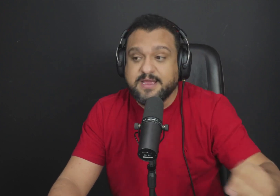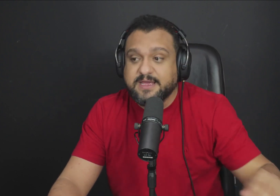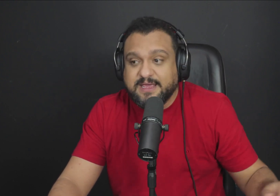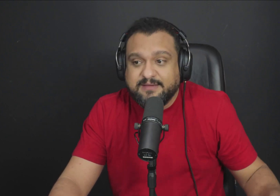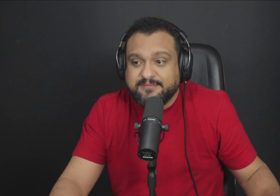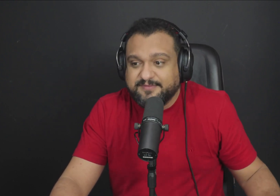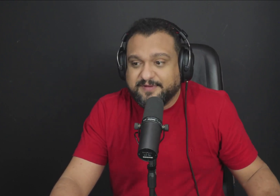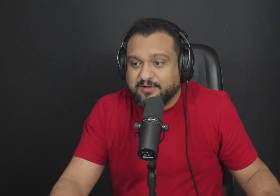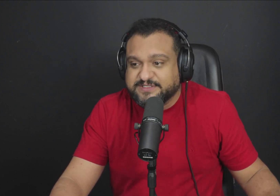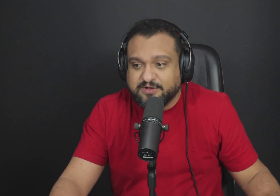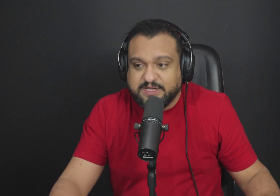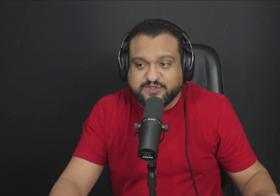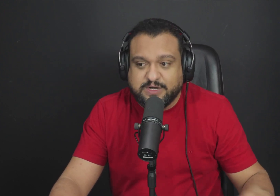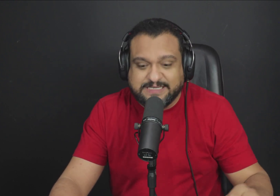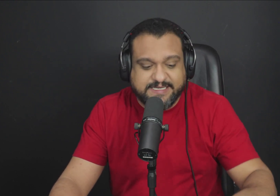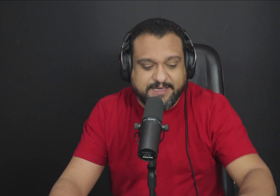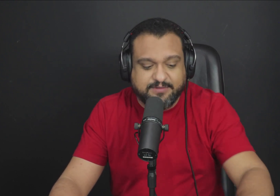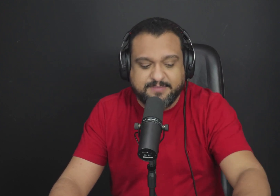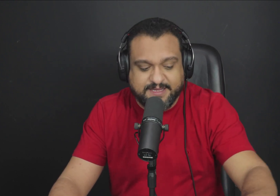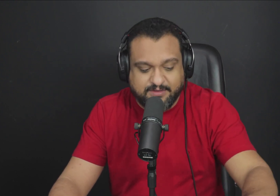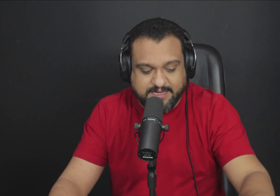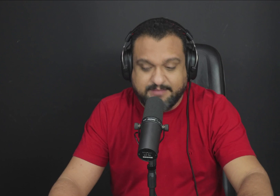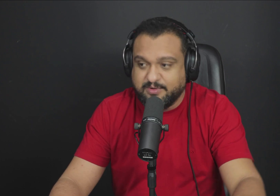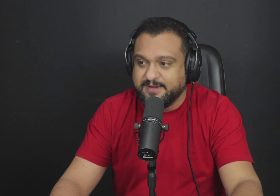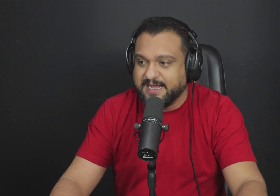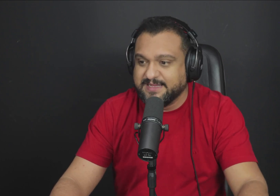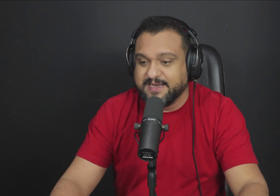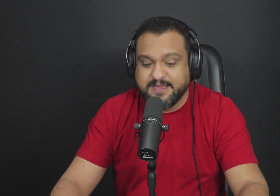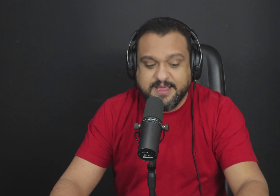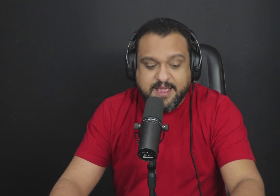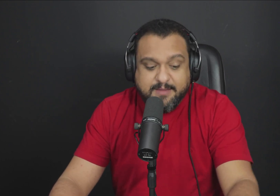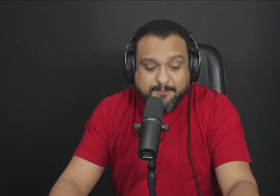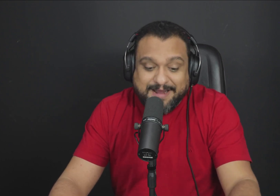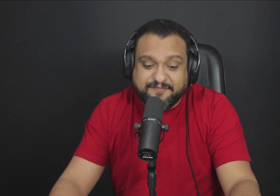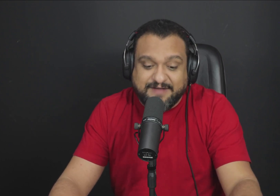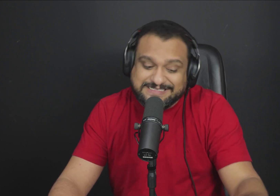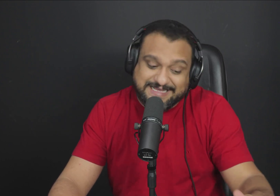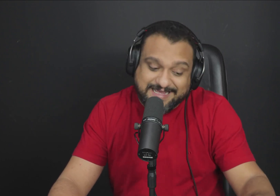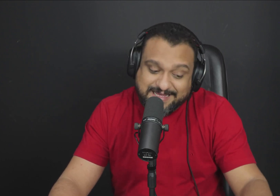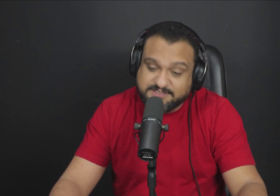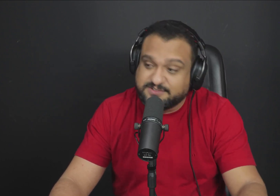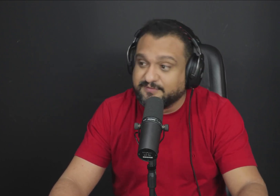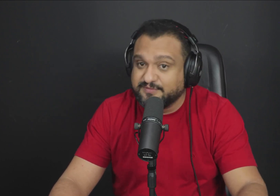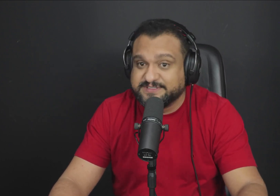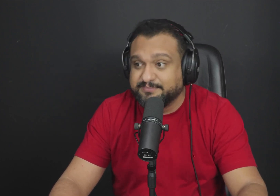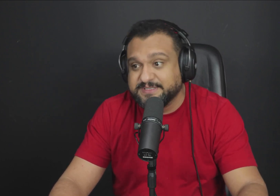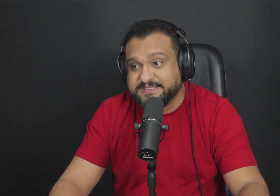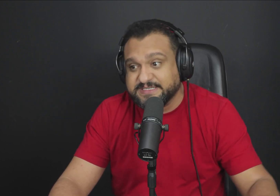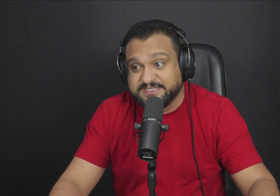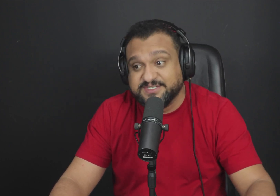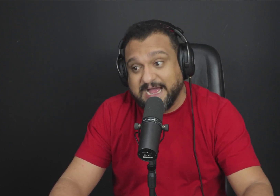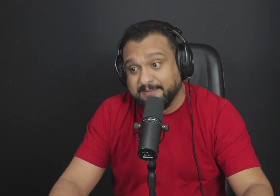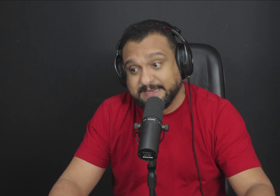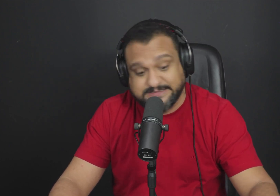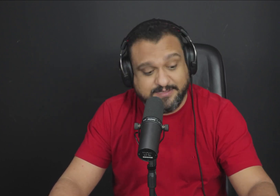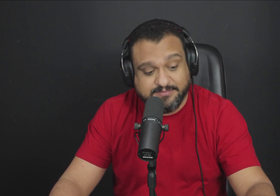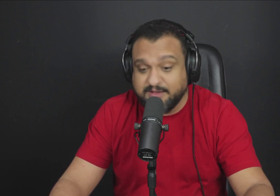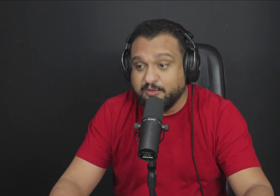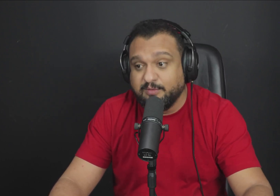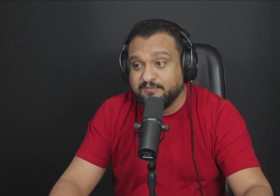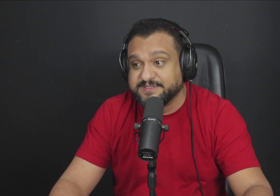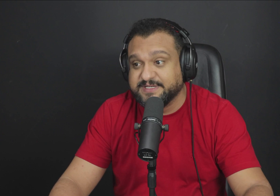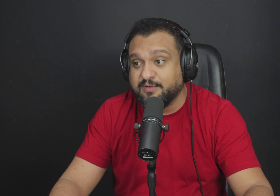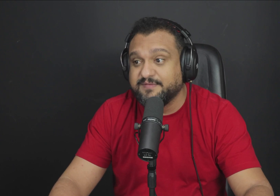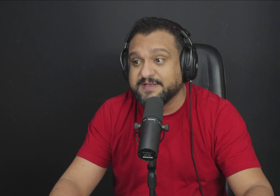e falou assim eu sou Cacique eu que mando agora Acabou a brincadeira para fazer isso você precisa de armas não